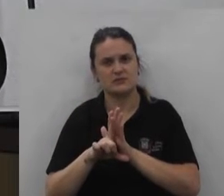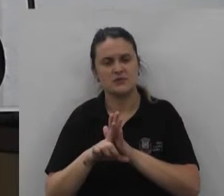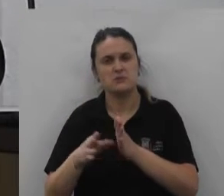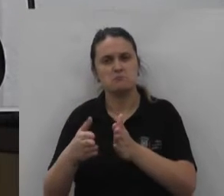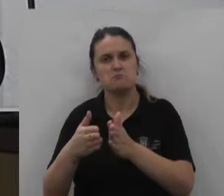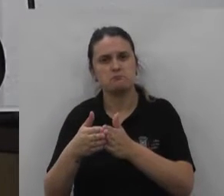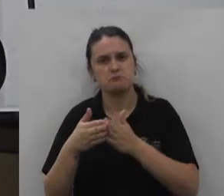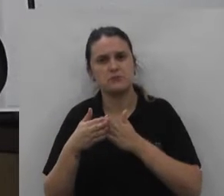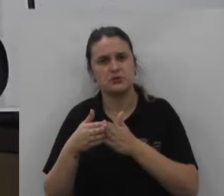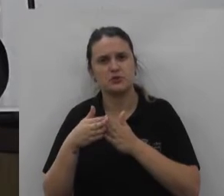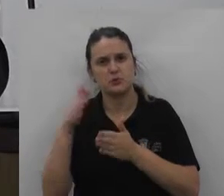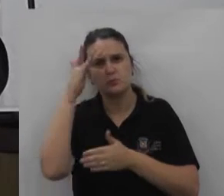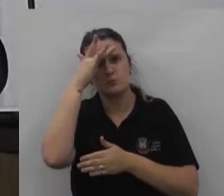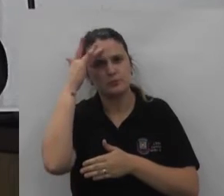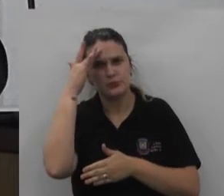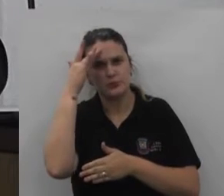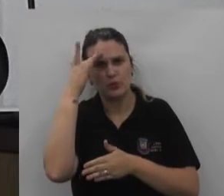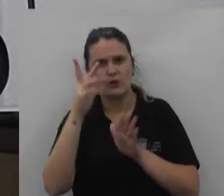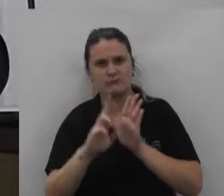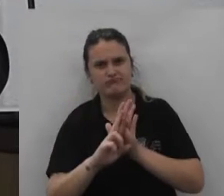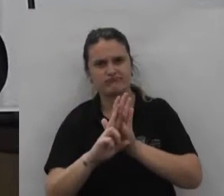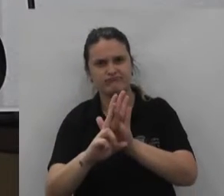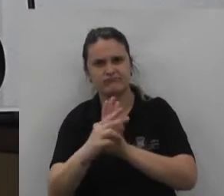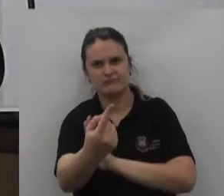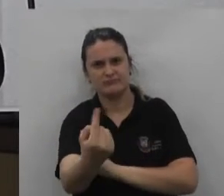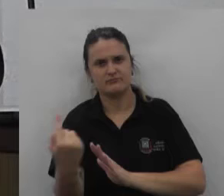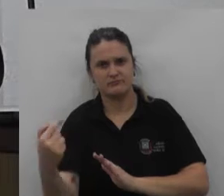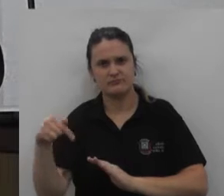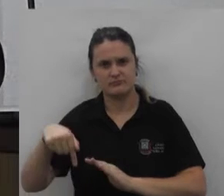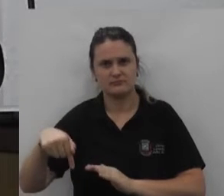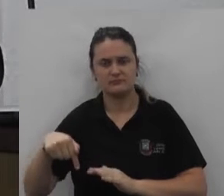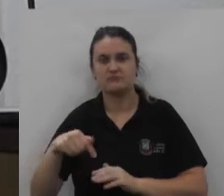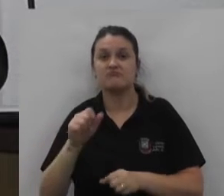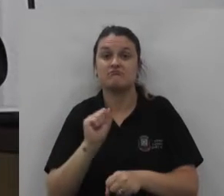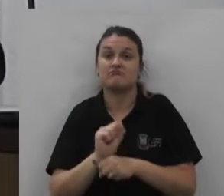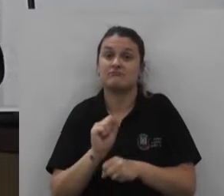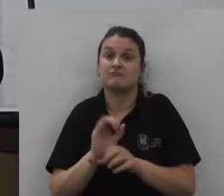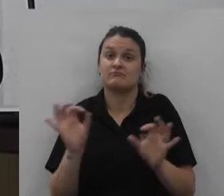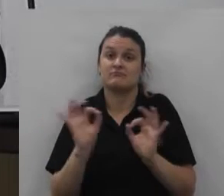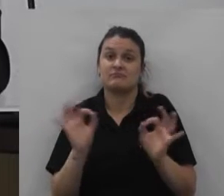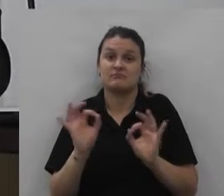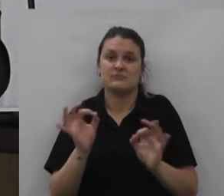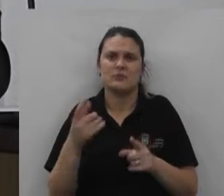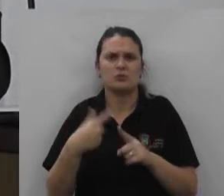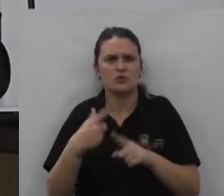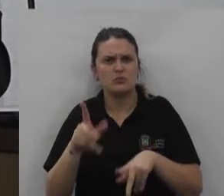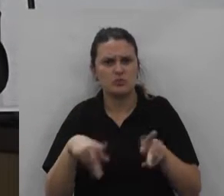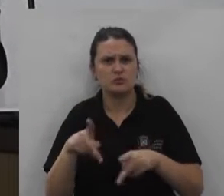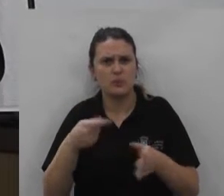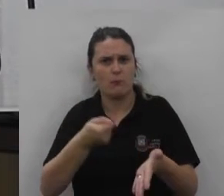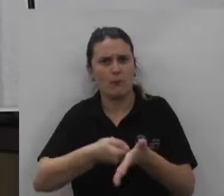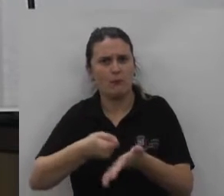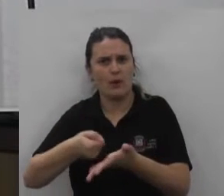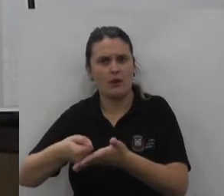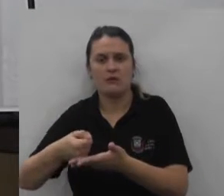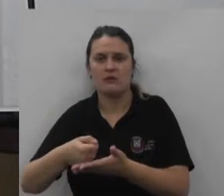presença, para tratar sobre o esgoto e principalmente esse problema da cidade de Jardim. Esperamos resposta, o povo está pagando por isso.